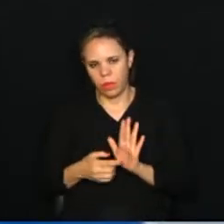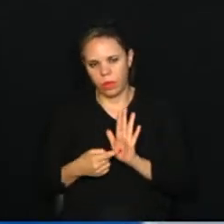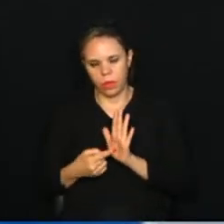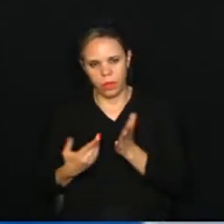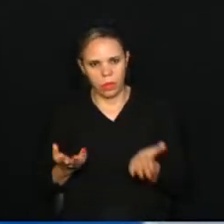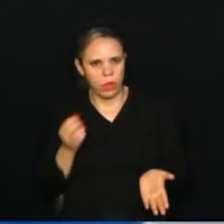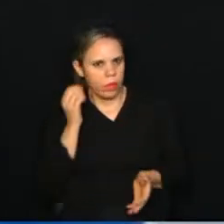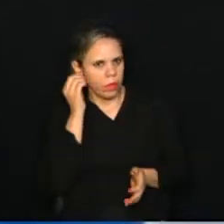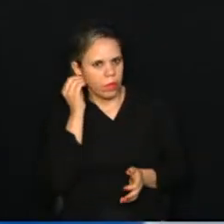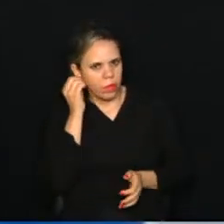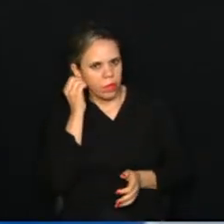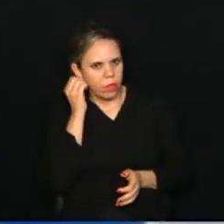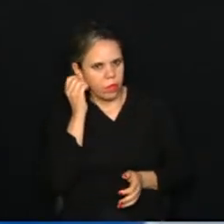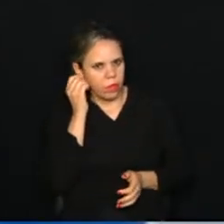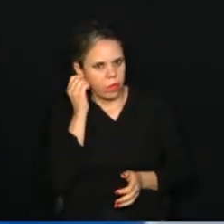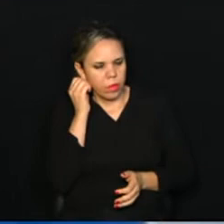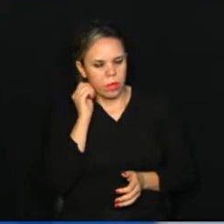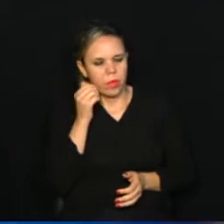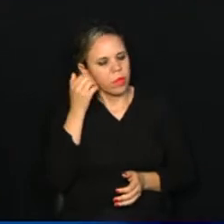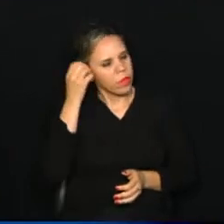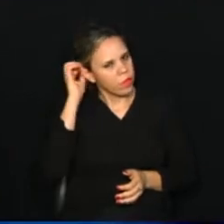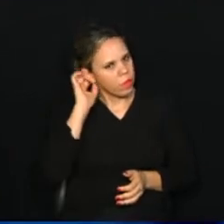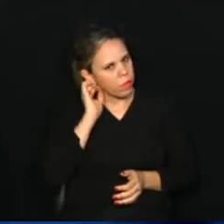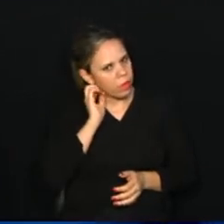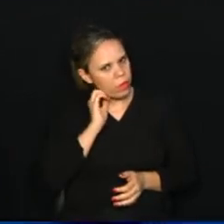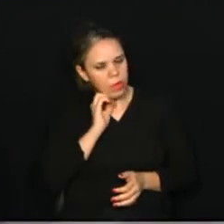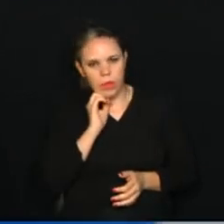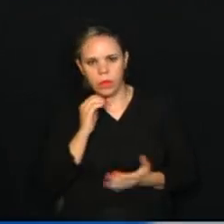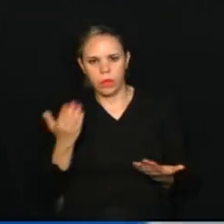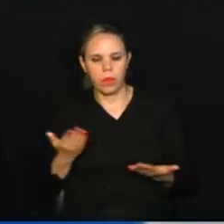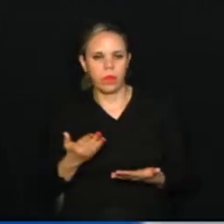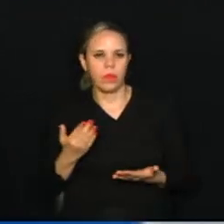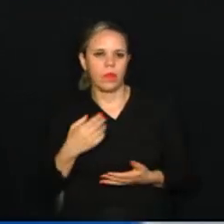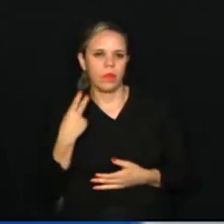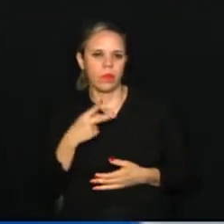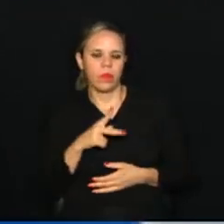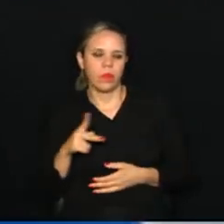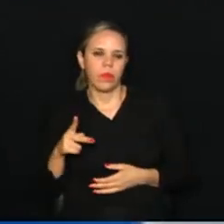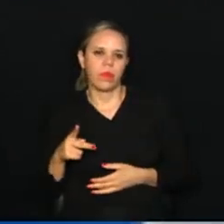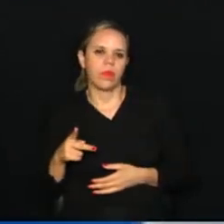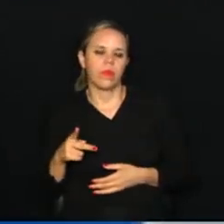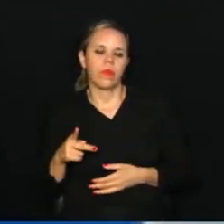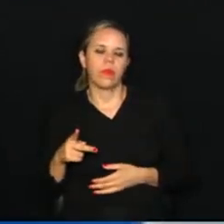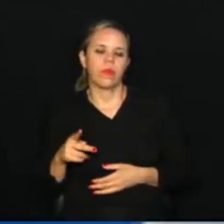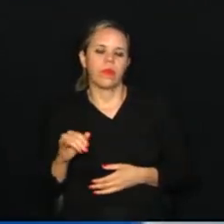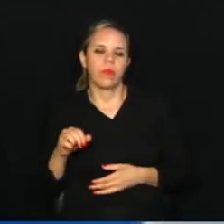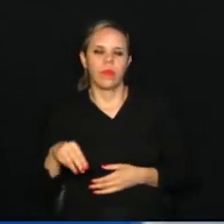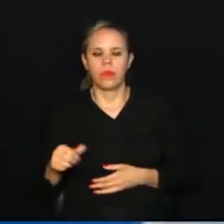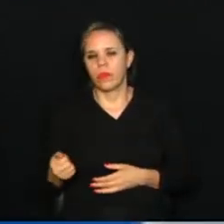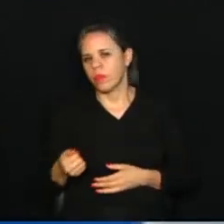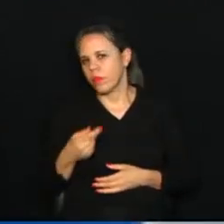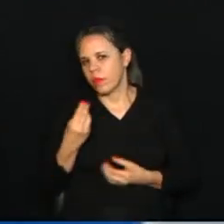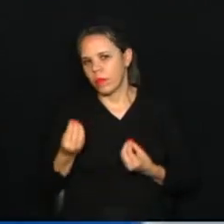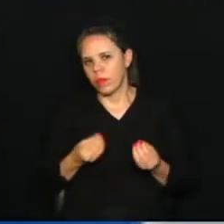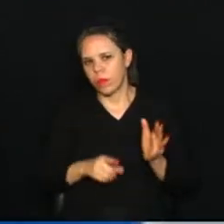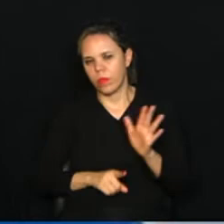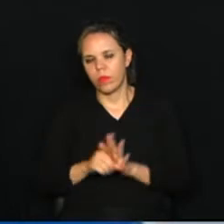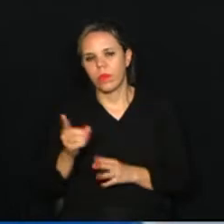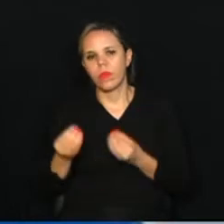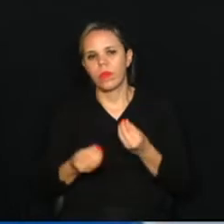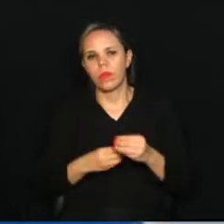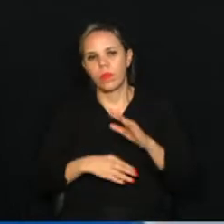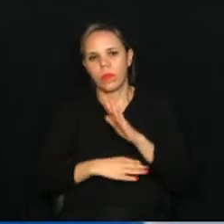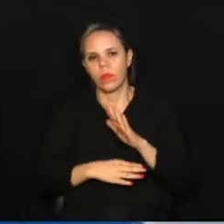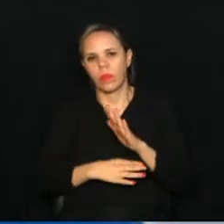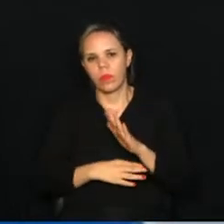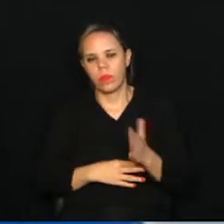citado pelo presidente Eduardo Coelho, minha pergunta é simples. Como o Legislativo